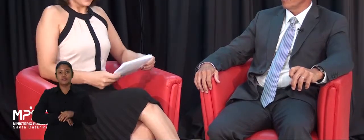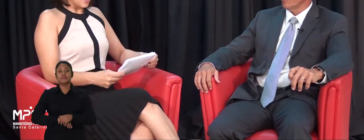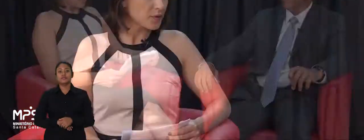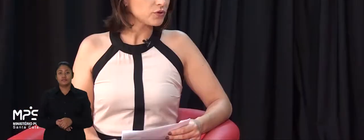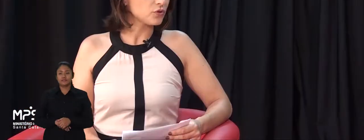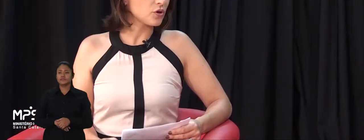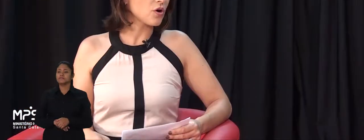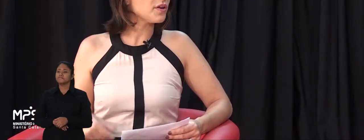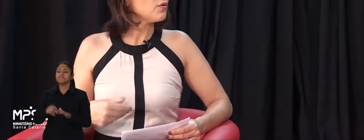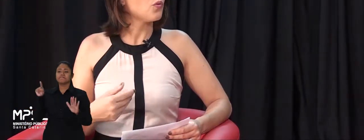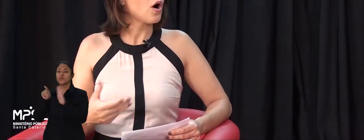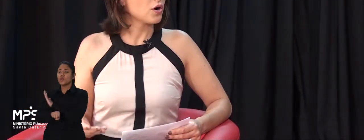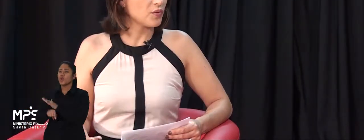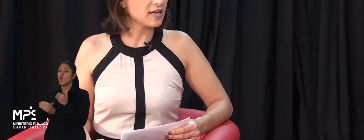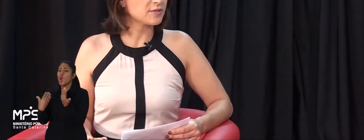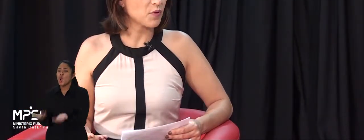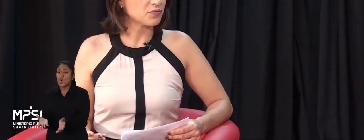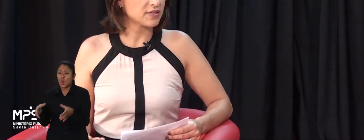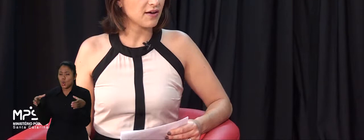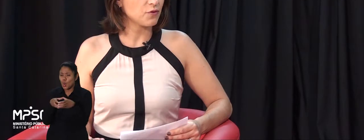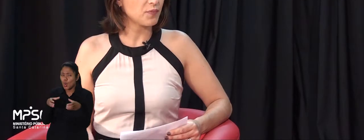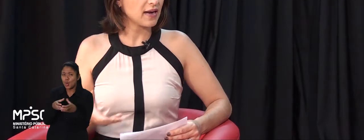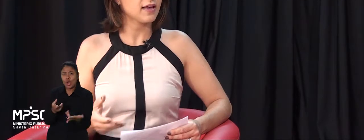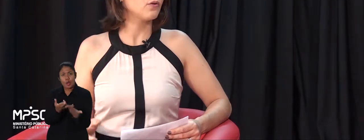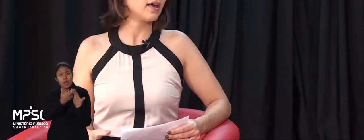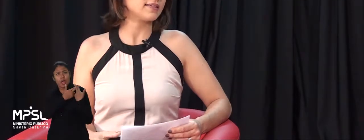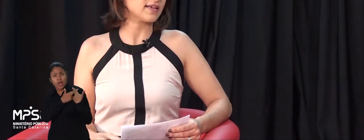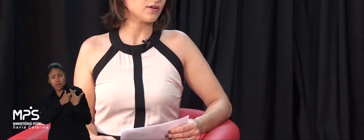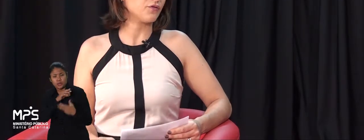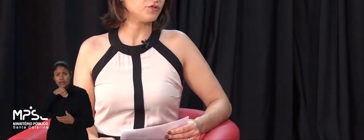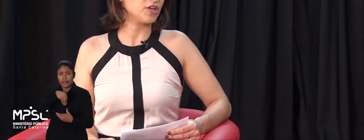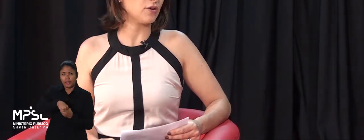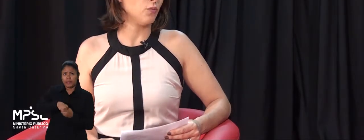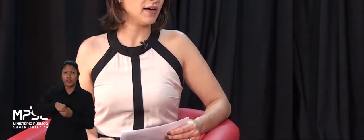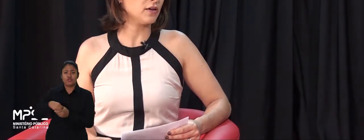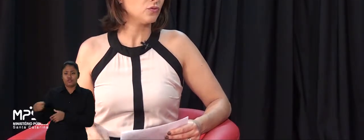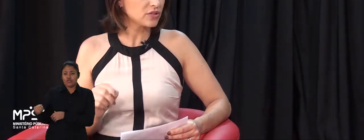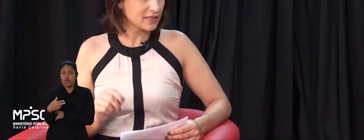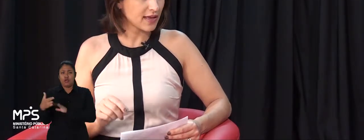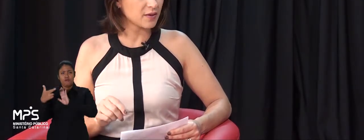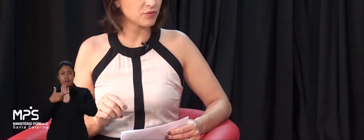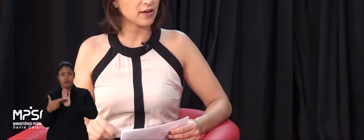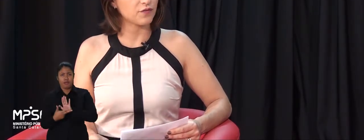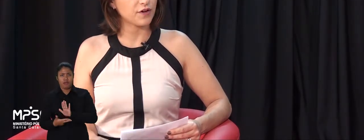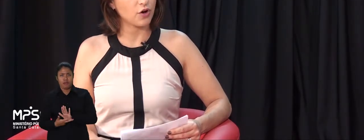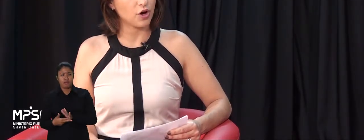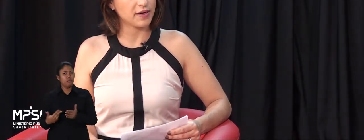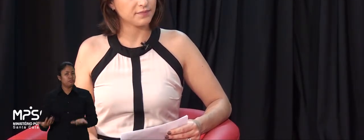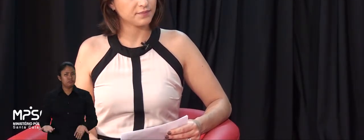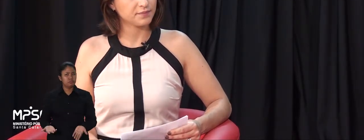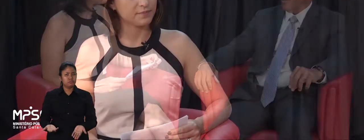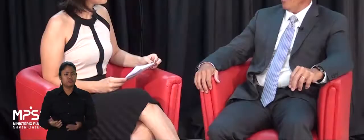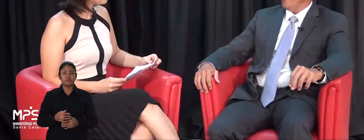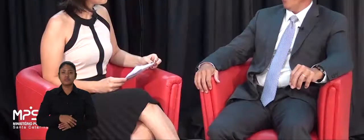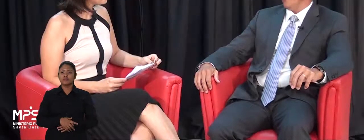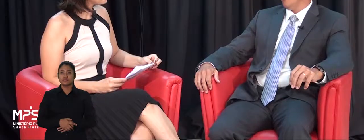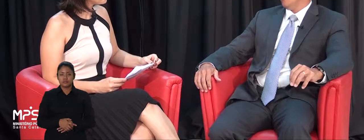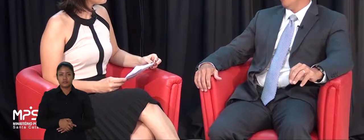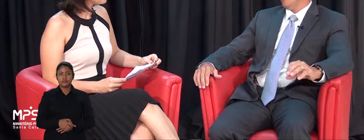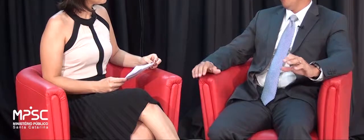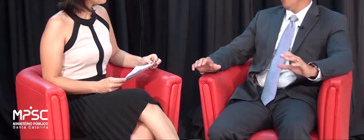promotor qualquer um órgão responsável pela regularização fundiária urbana nos termos da nova norma